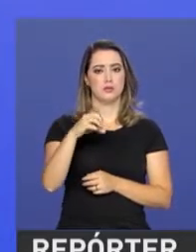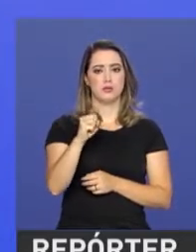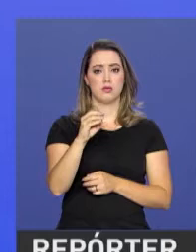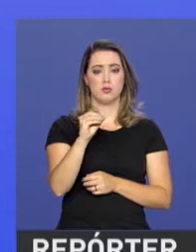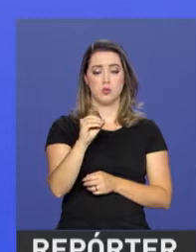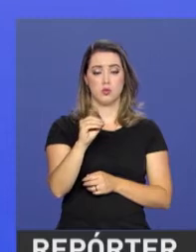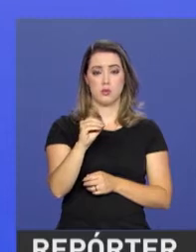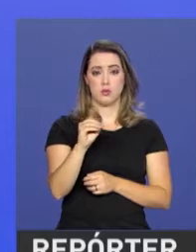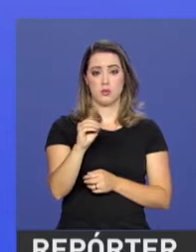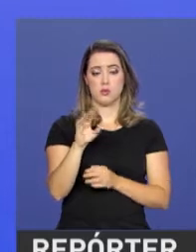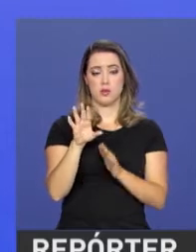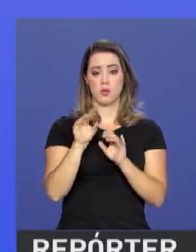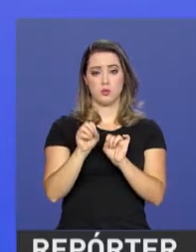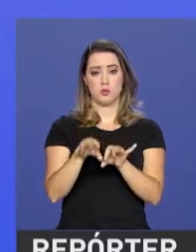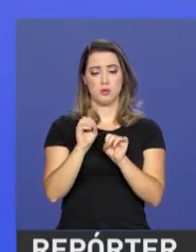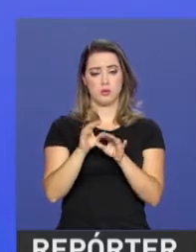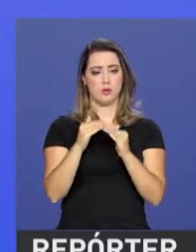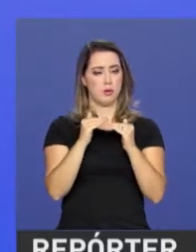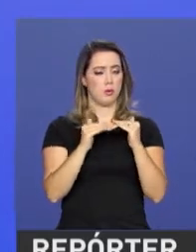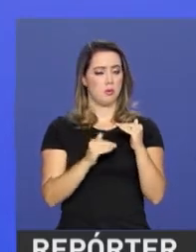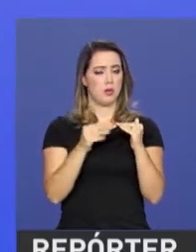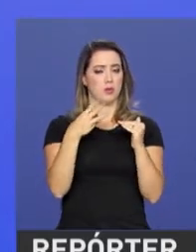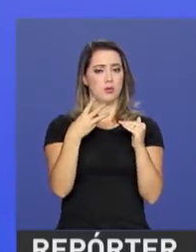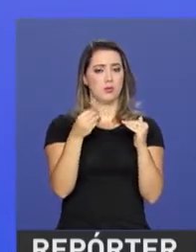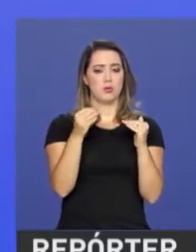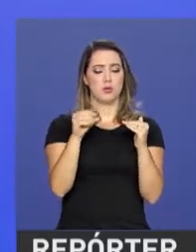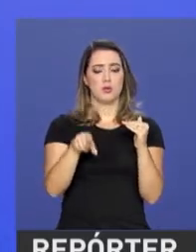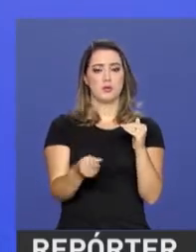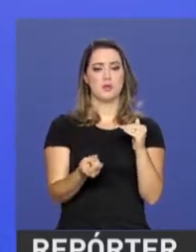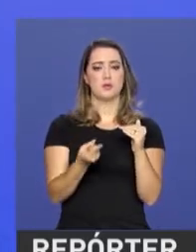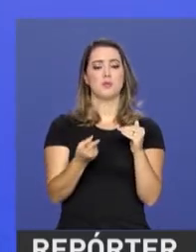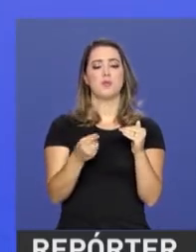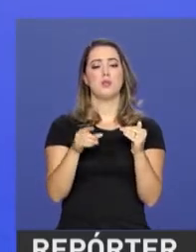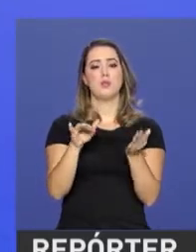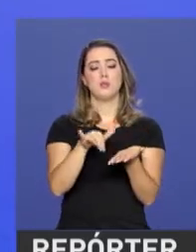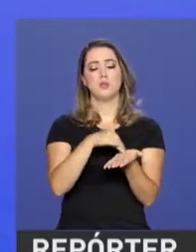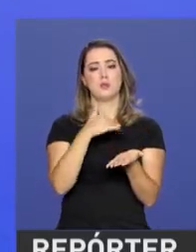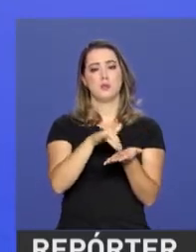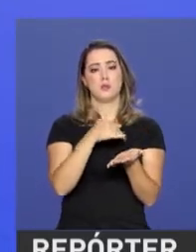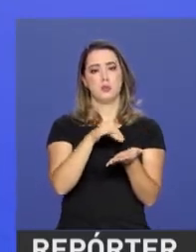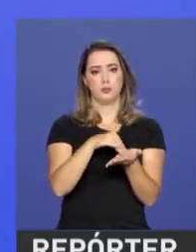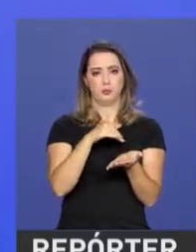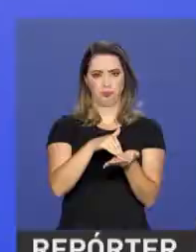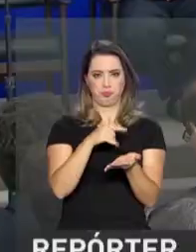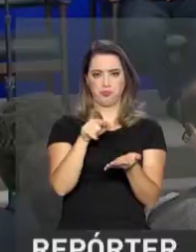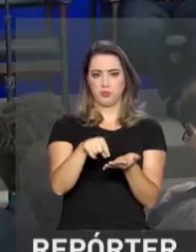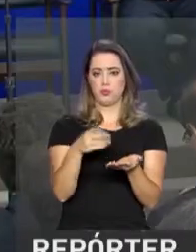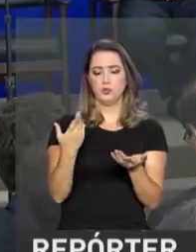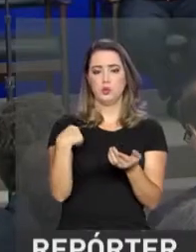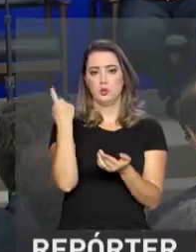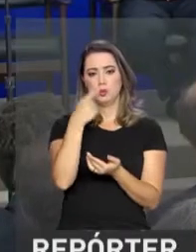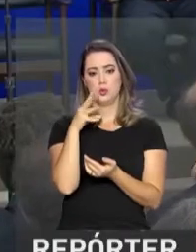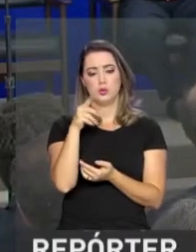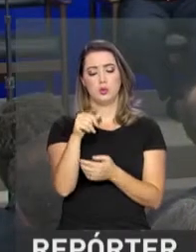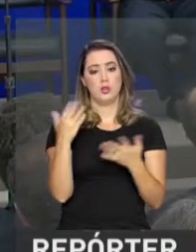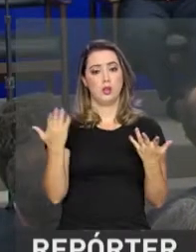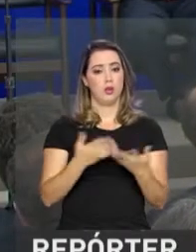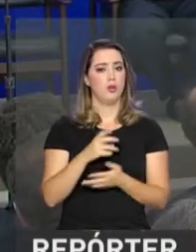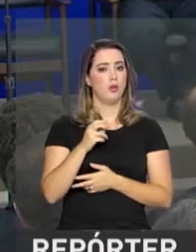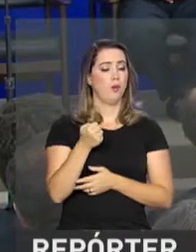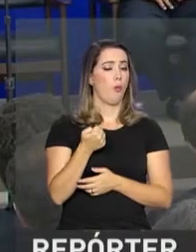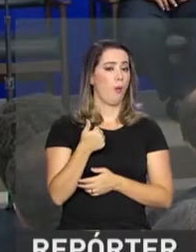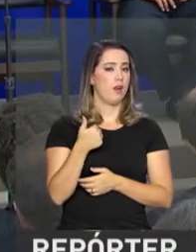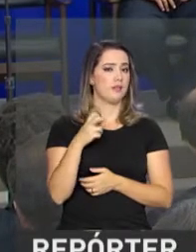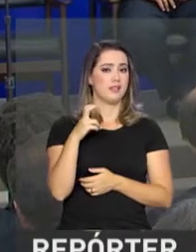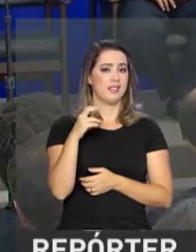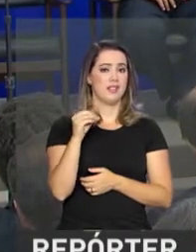300 mil matrículas de educação em tempo integral ea sua gestão presidente está garantido quase 500 mil